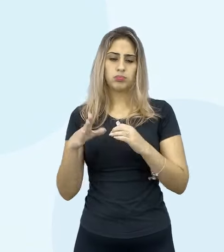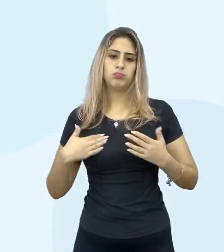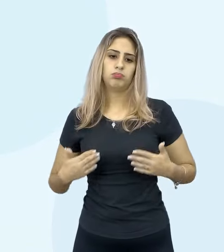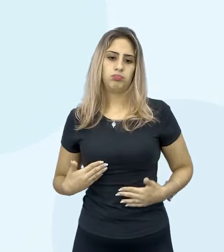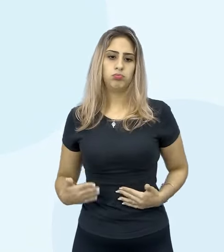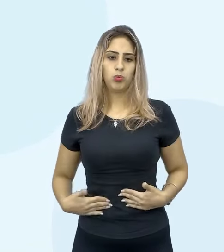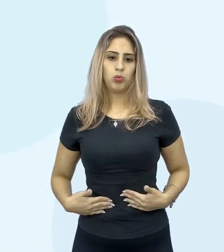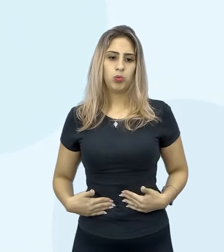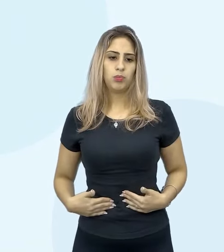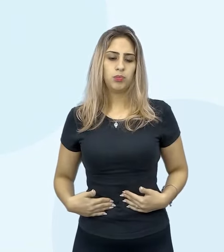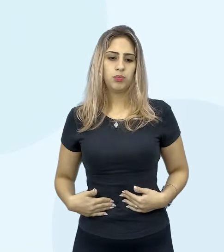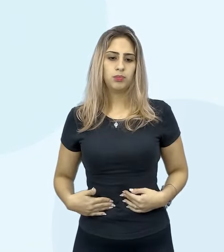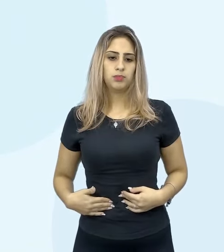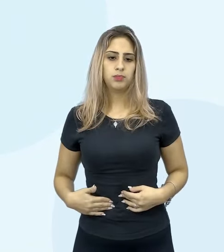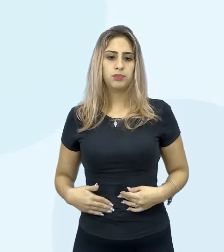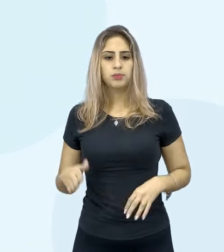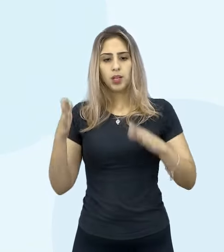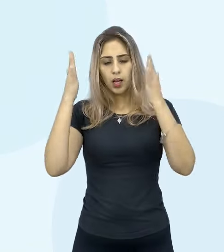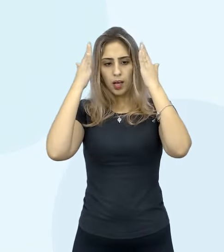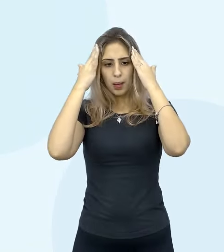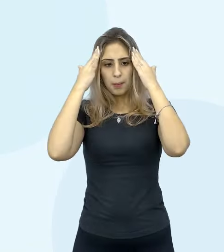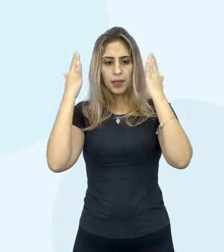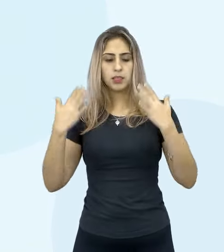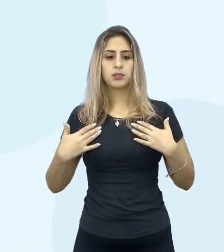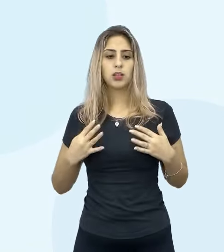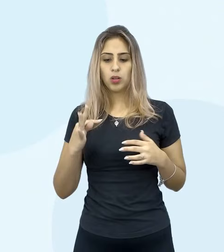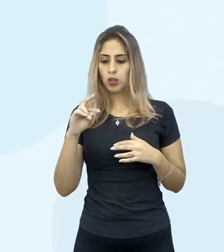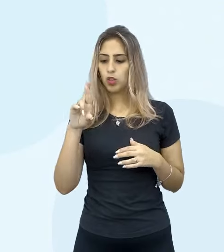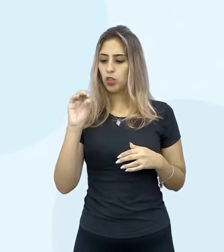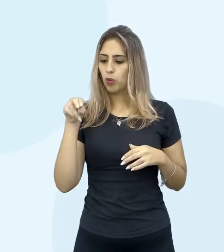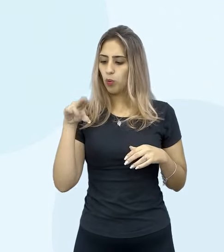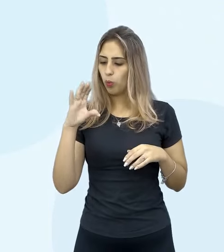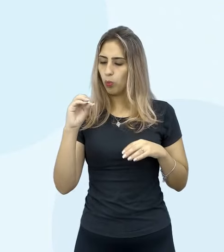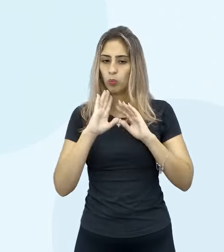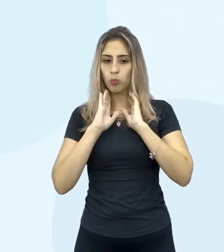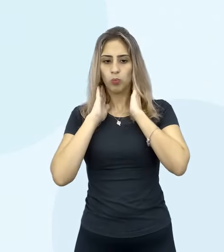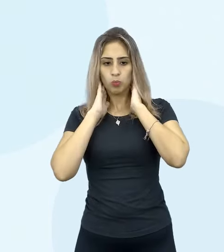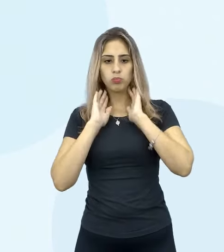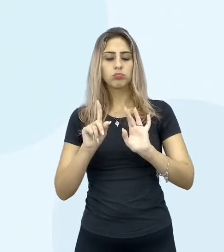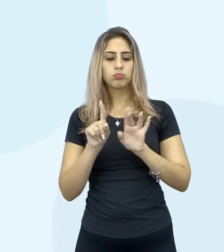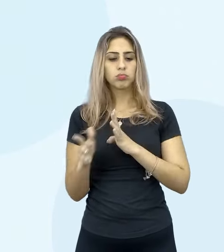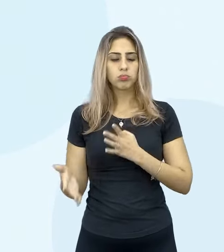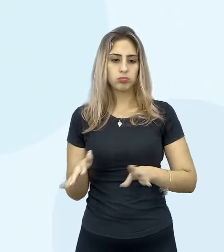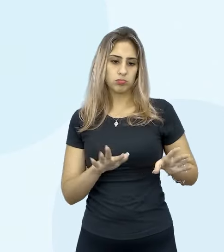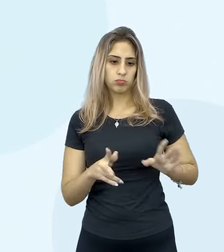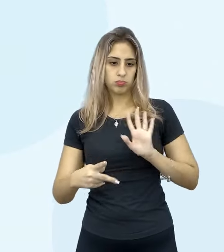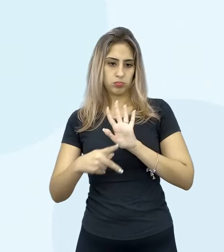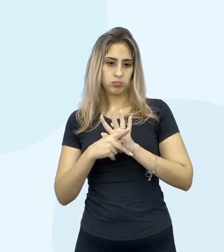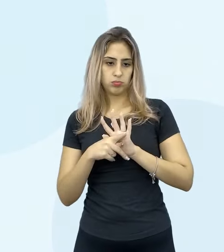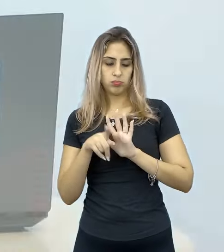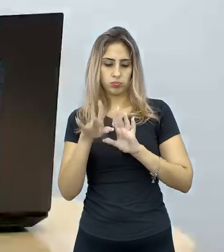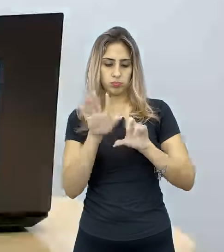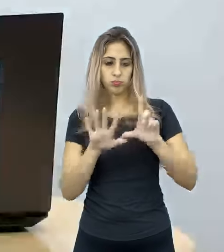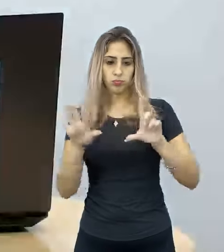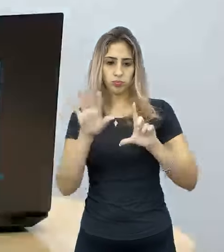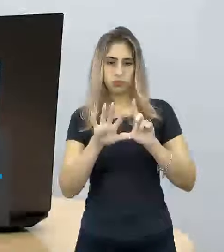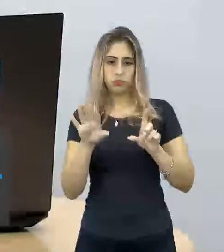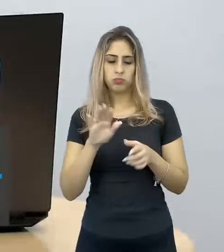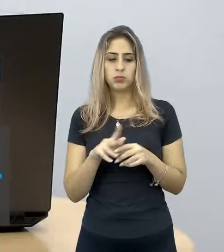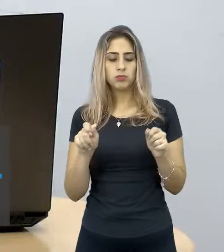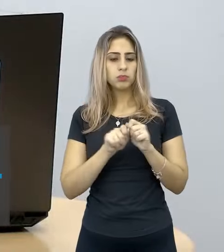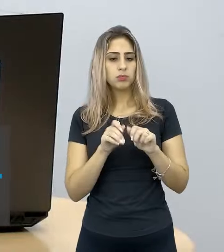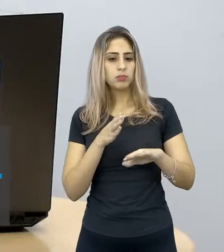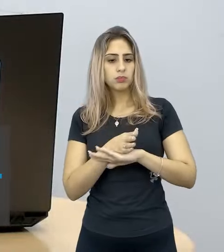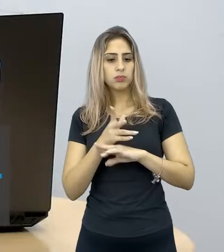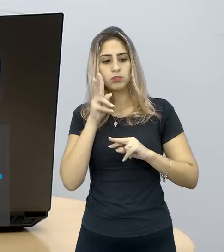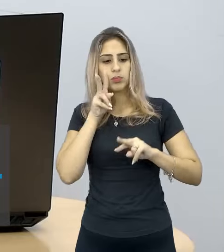corpo, né? Dos membros, a cabeça, o tronco, conforme a Tati falou. Uhum. Notamos os movimentos da imagem, eles fazem parte